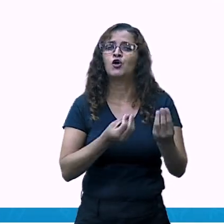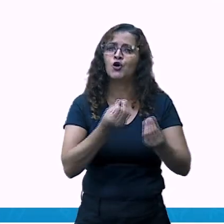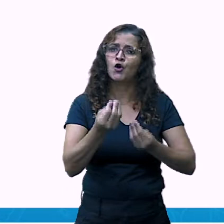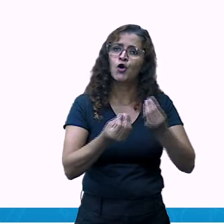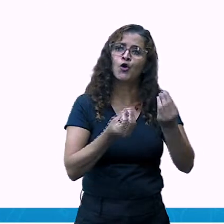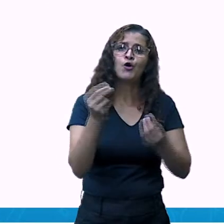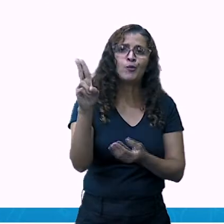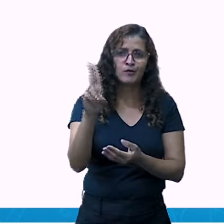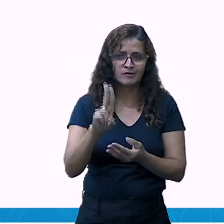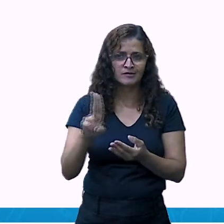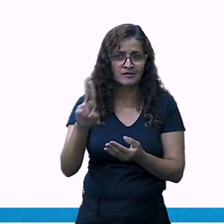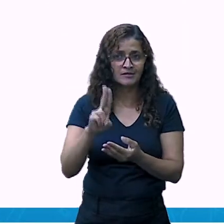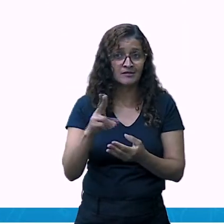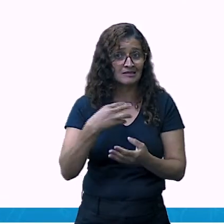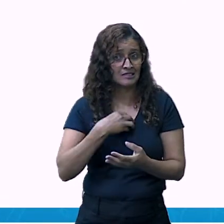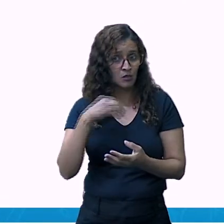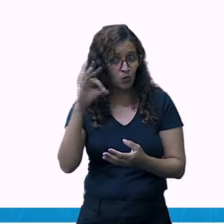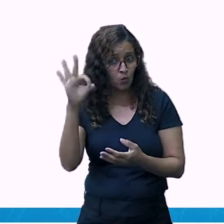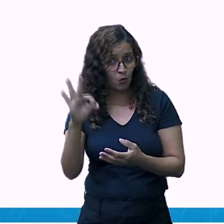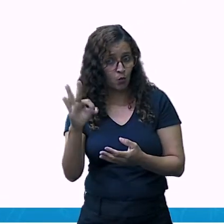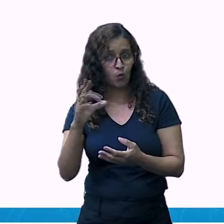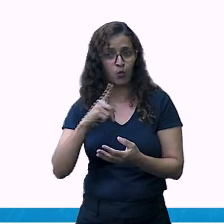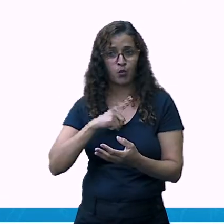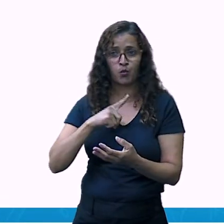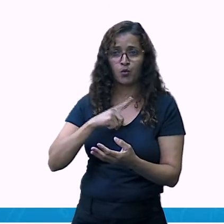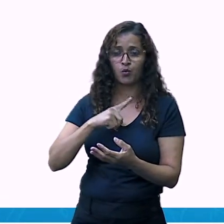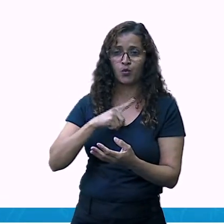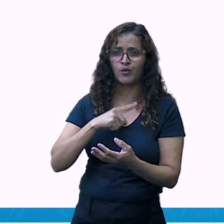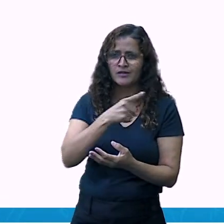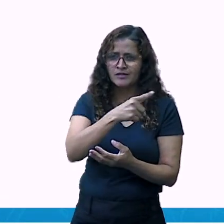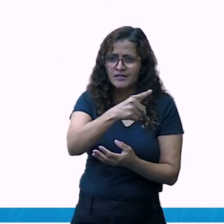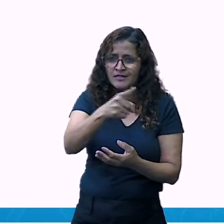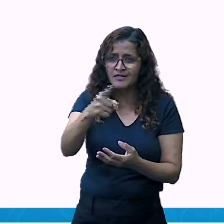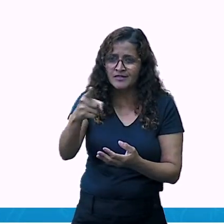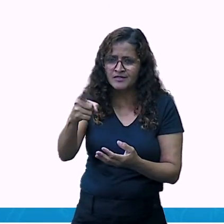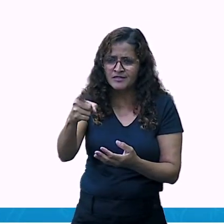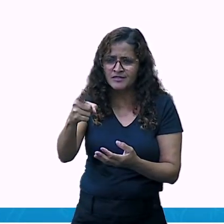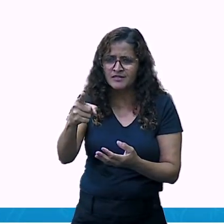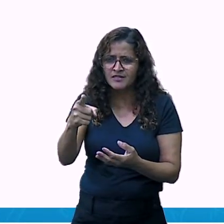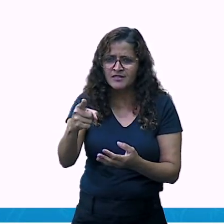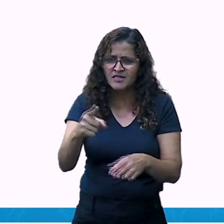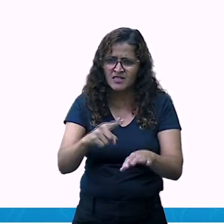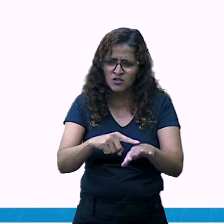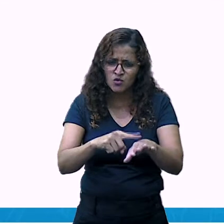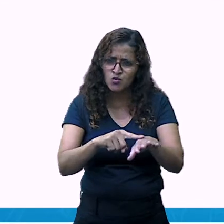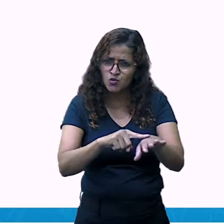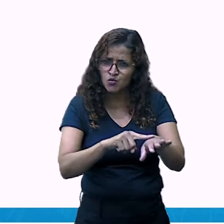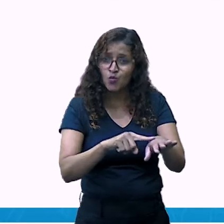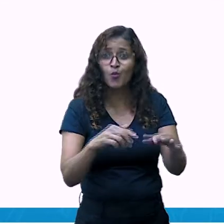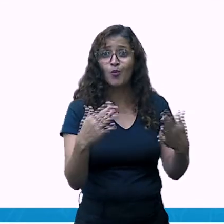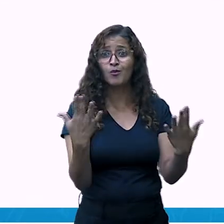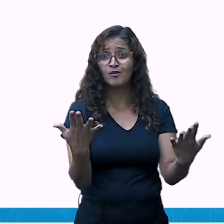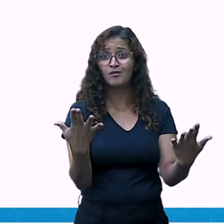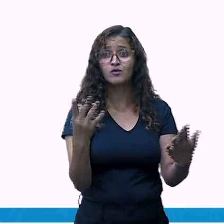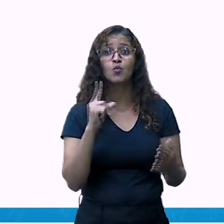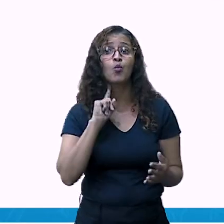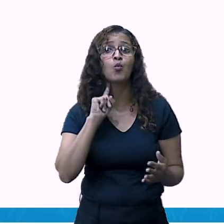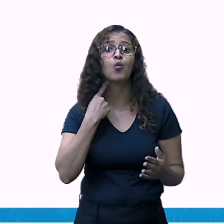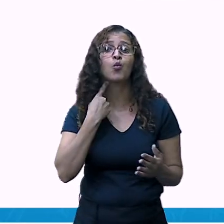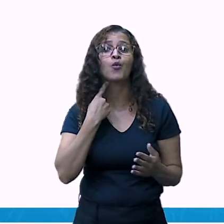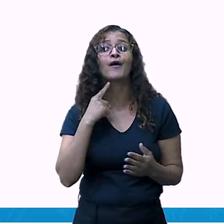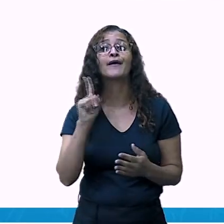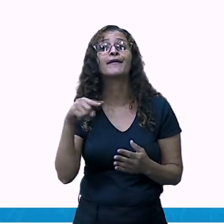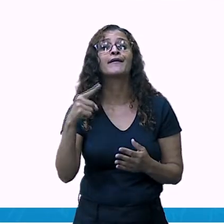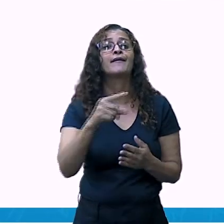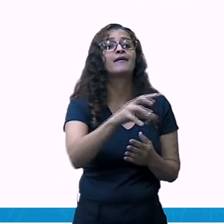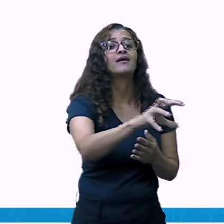está sendo utilizado. Agora, se você está com sua mão suja e pega no alimento, aí